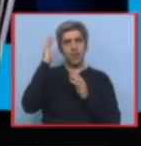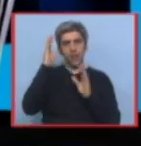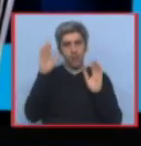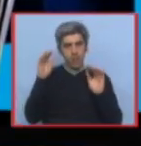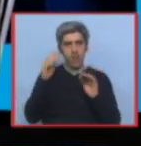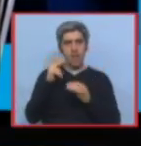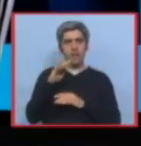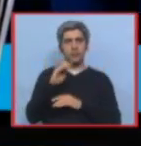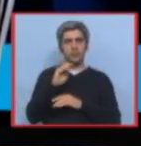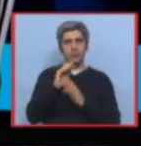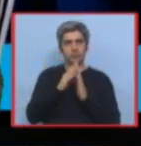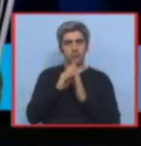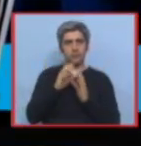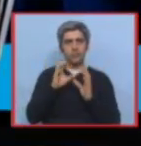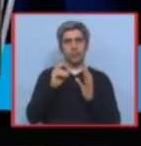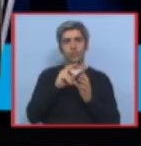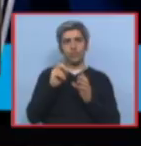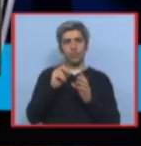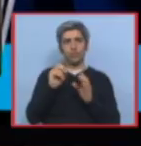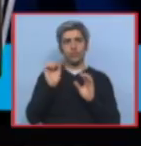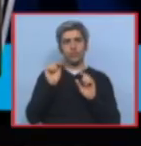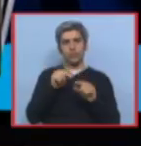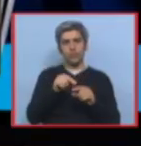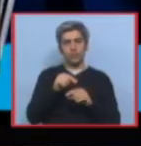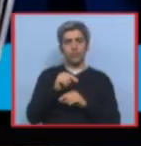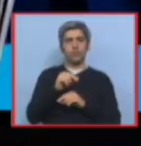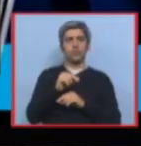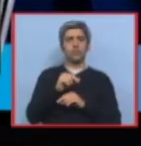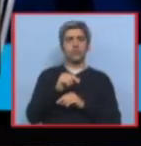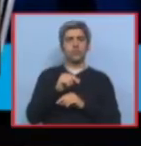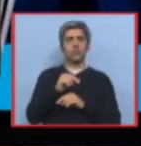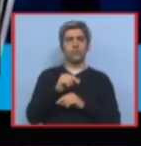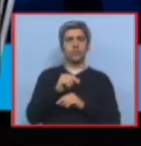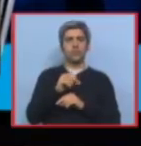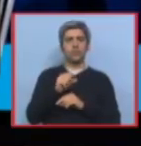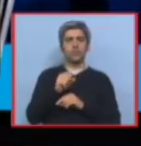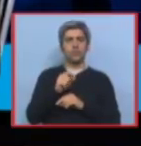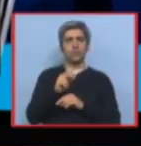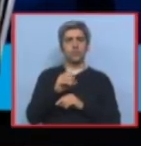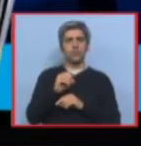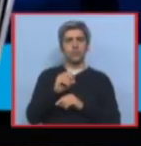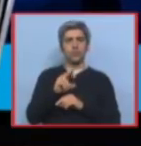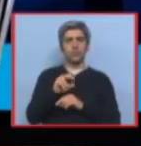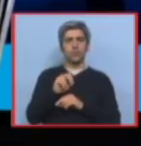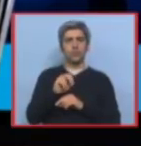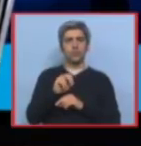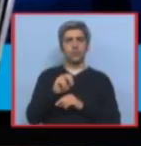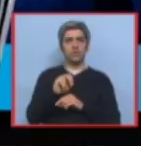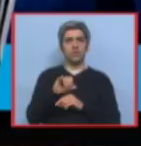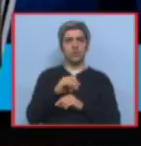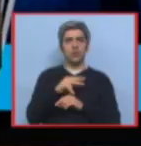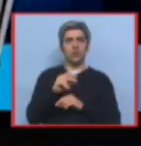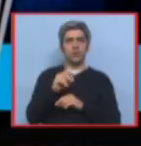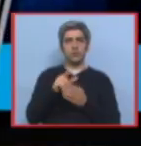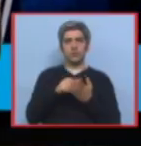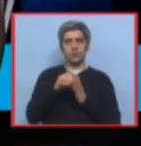Igreja dos Anjos, com um coro solenes, enfim, de gregoriano, vésperas cantadas, como pusemos sempre